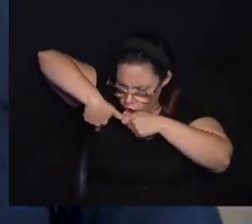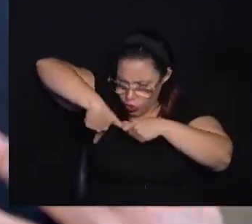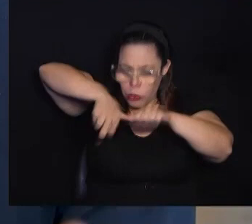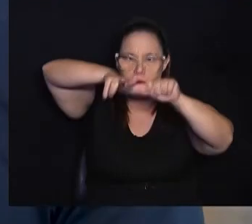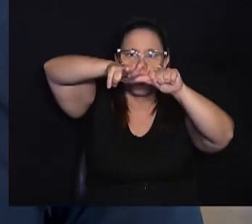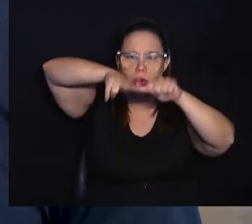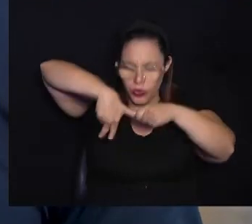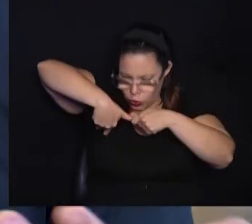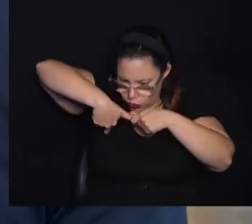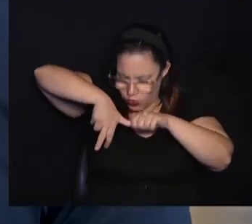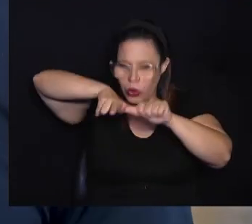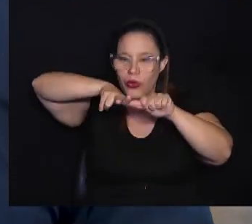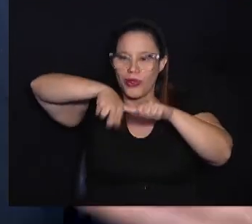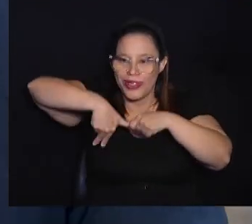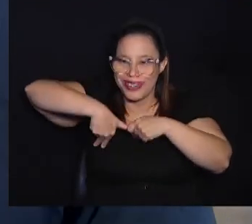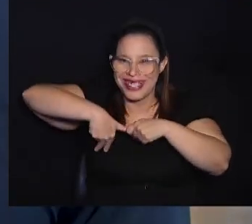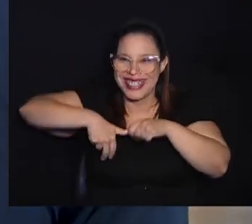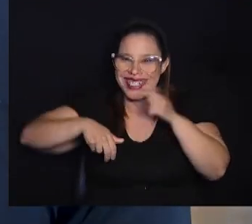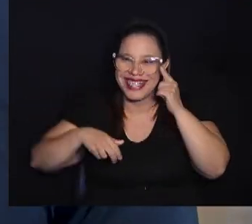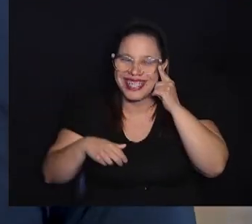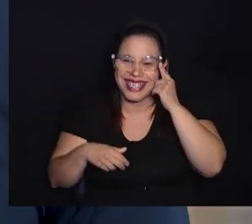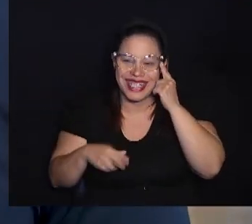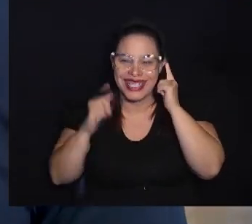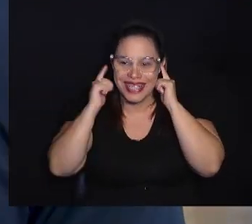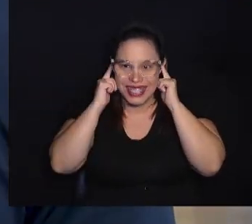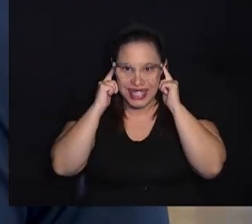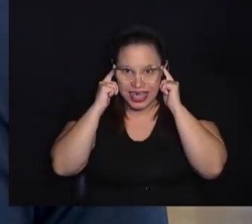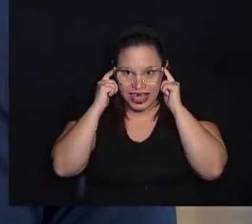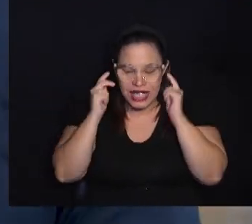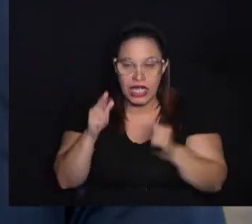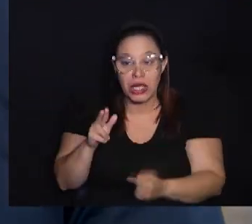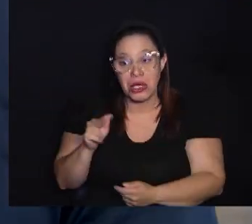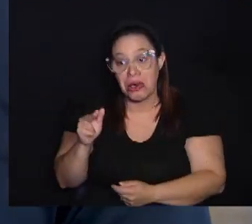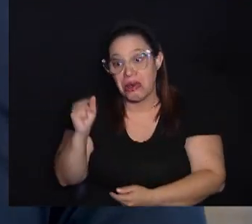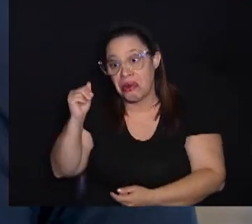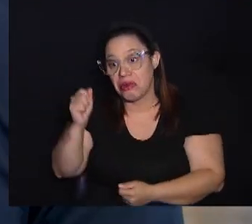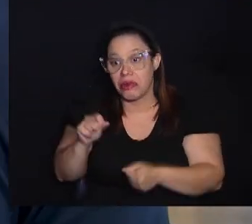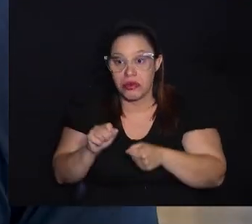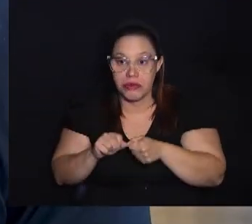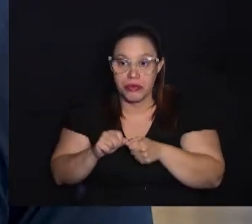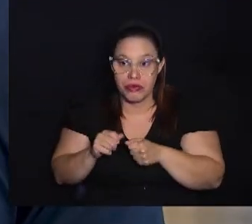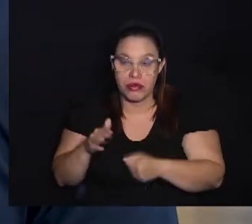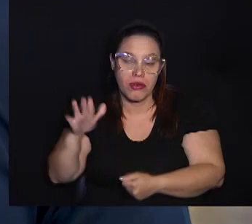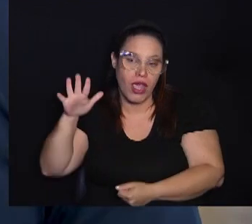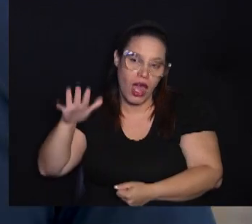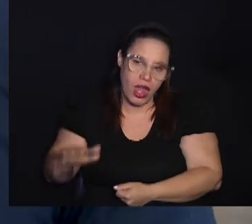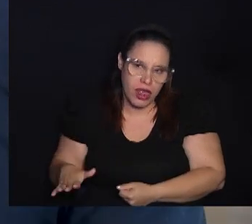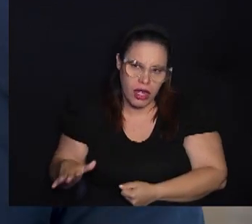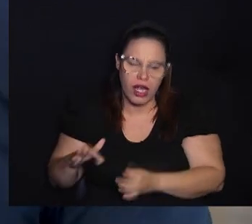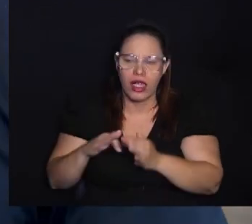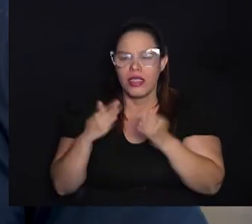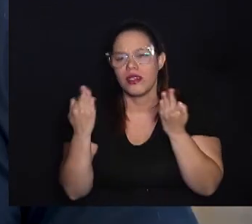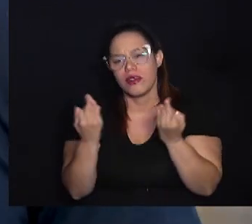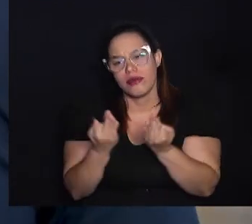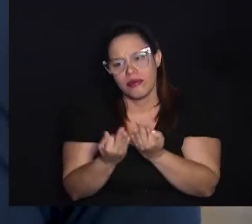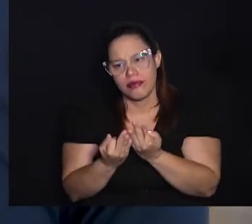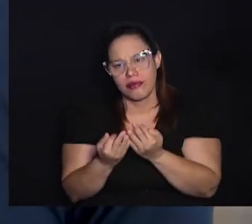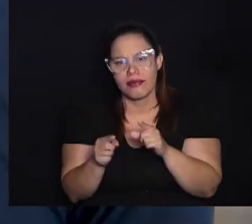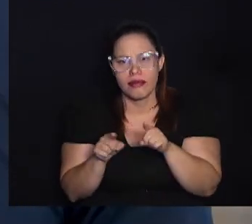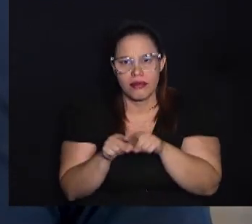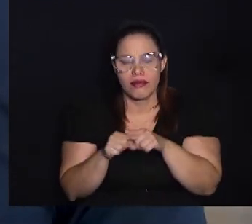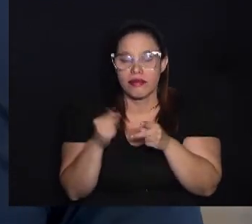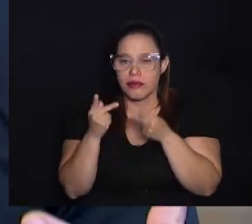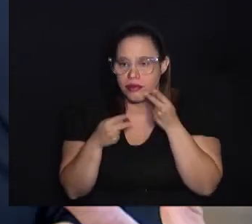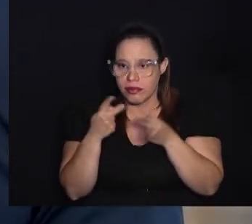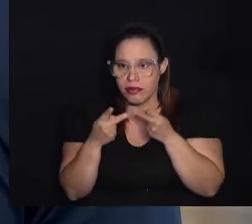para as pessoas começarem a irem atrás de coisas que de repente nunca fizeram. Então a gente está tendo à tarde as vivências para famílias e também, como eu falei, a